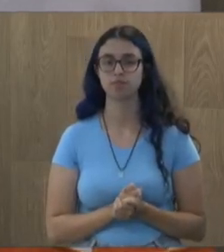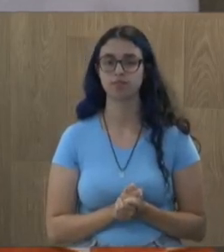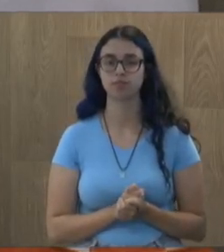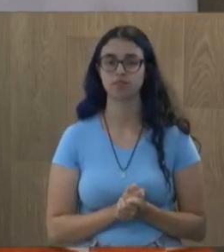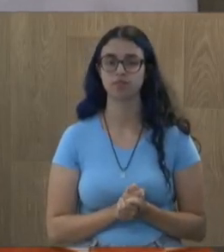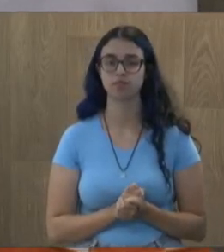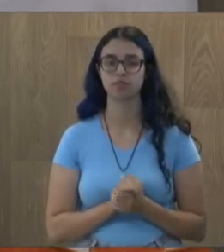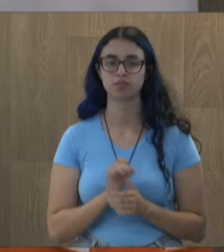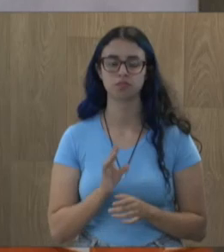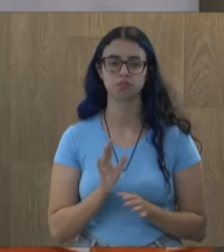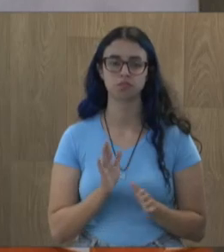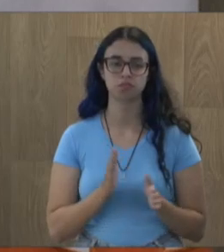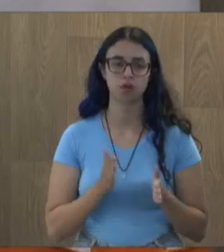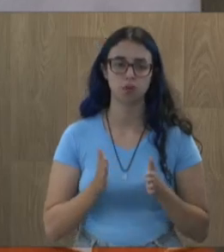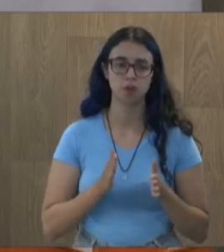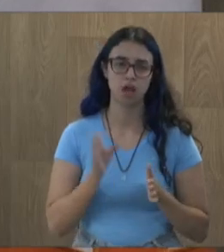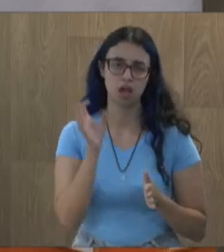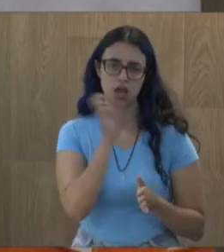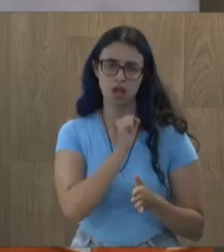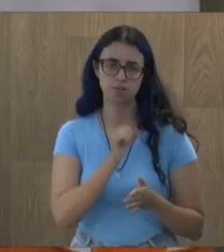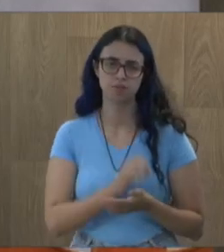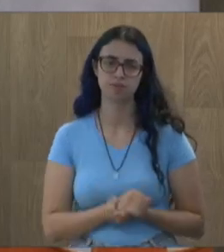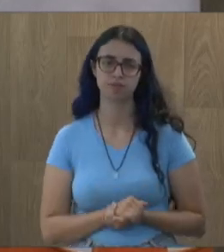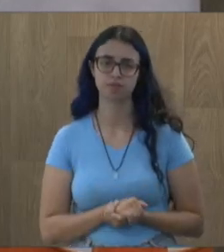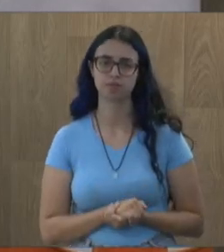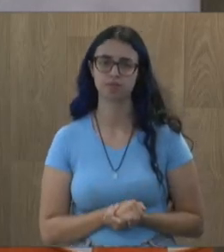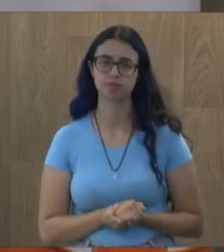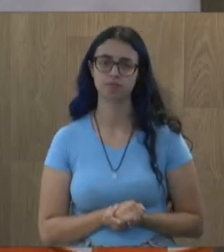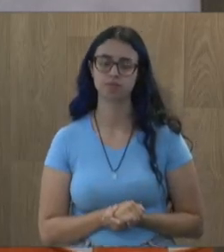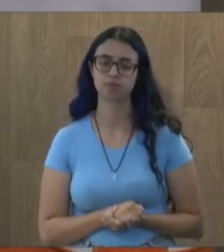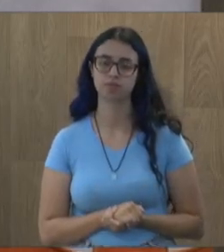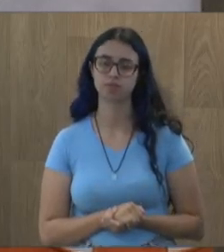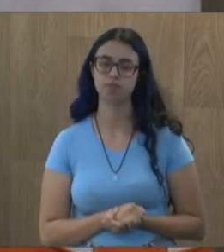Só um momento aqui, são tantos dados aqui, que a gente até se perde.